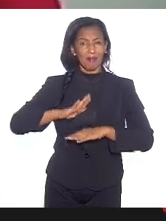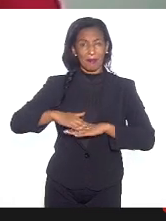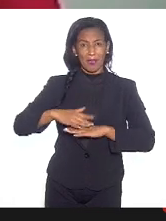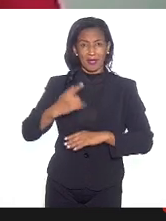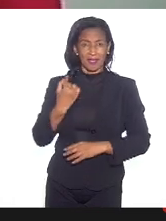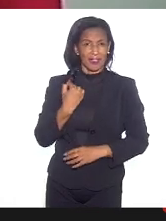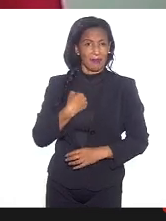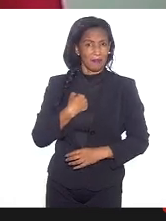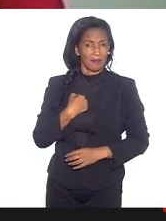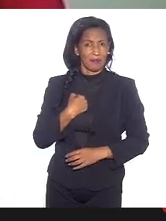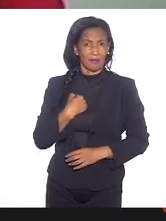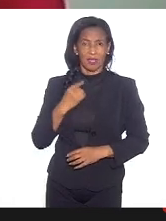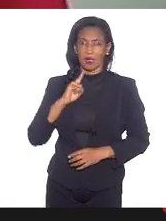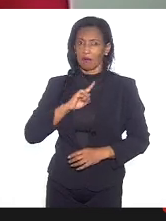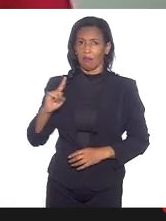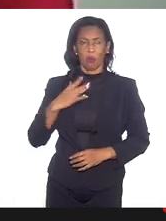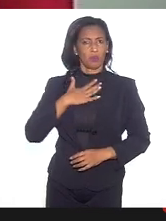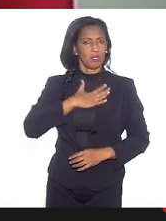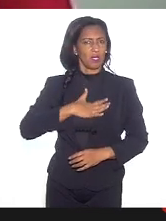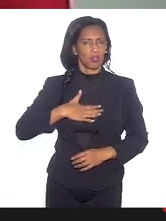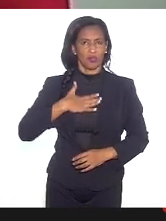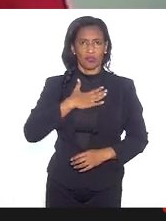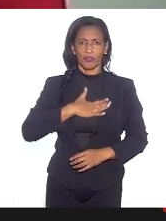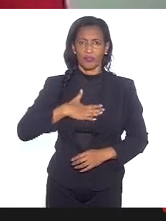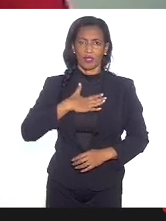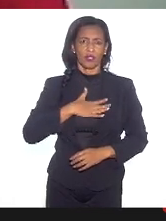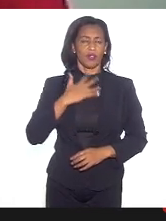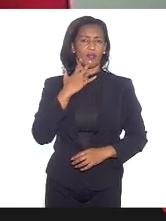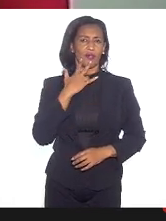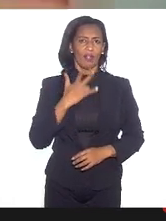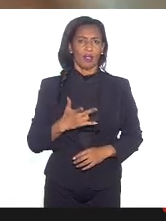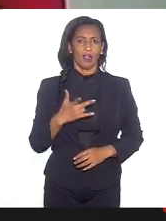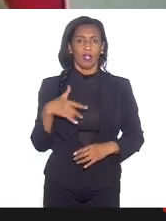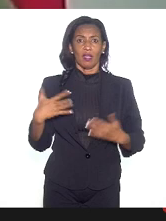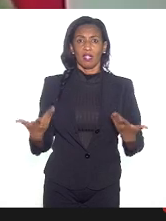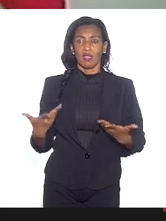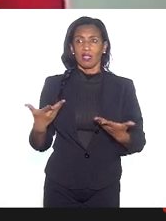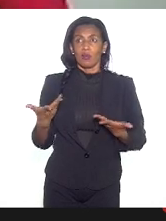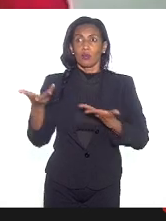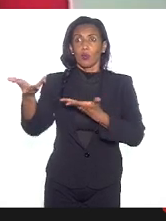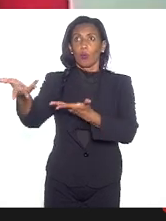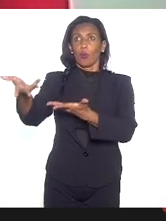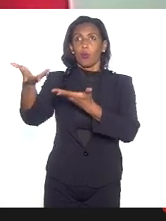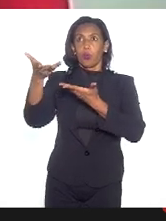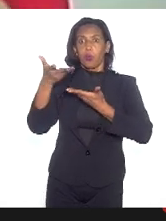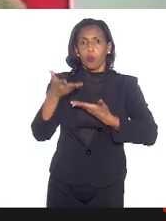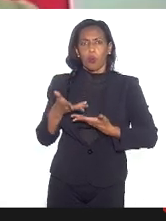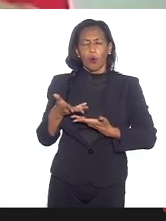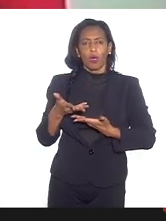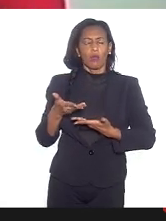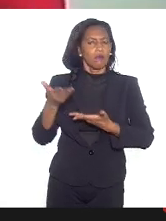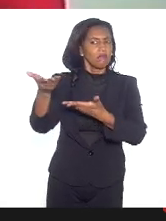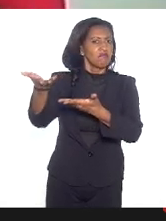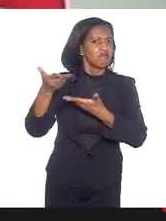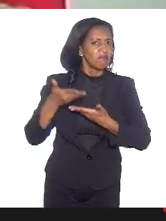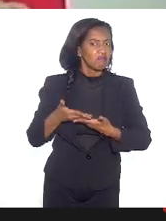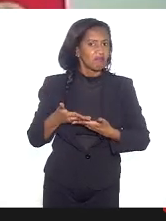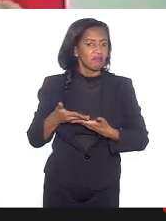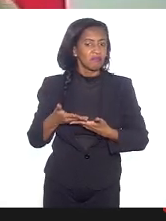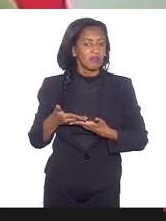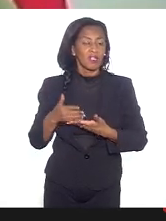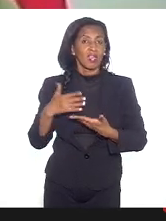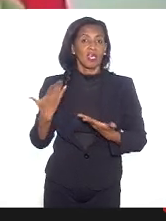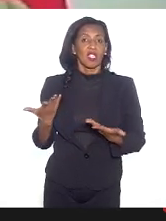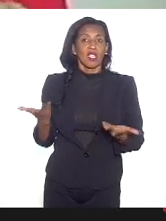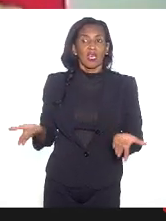mim não me satisfaz dizer que serão chamados. Serão chamados,